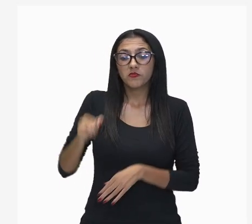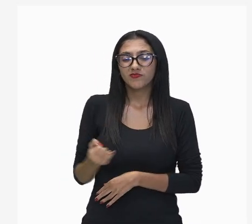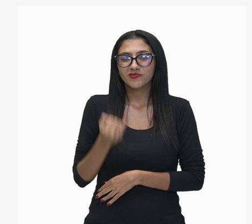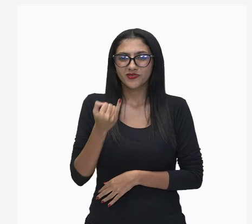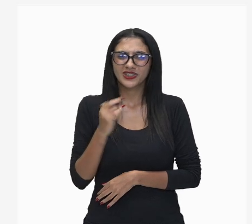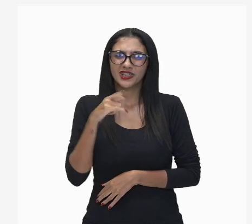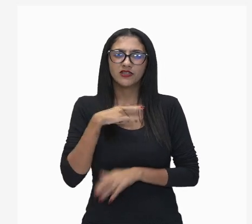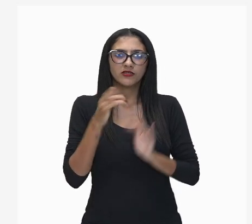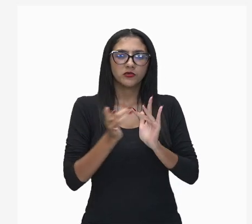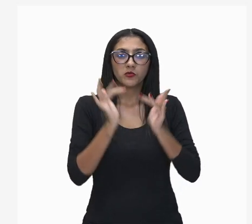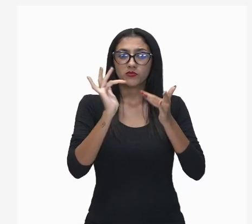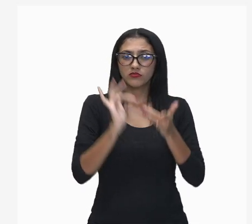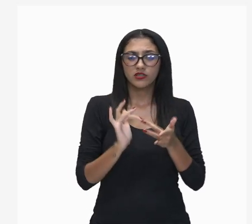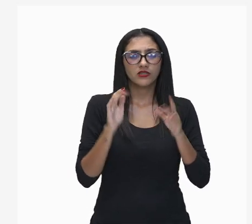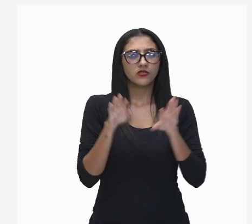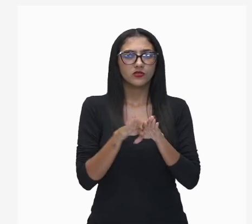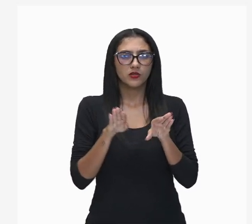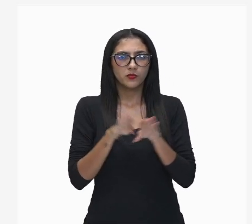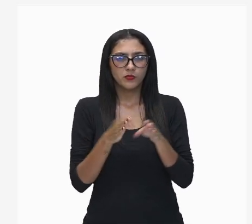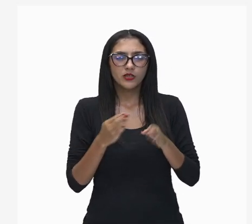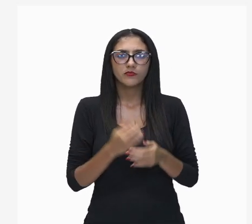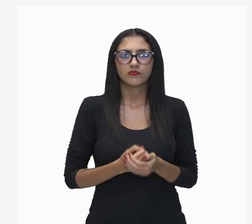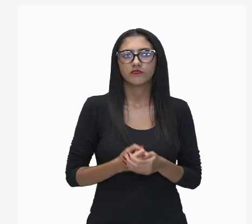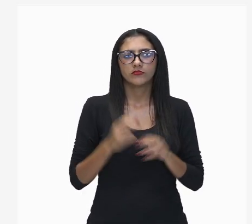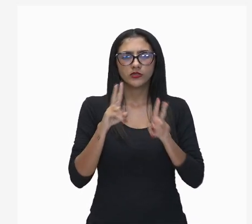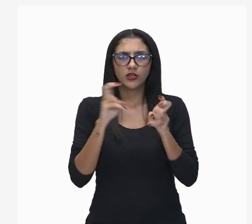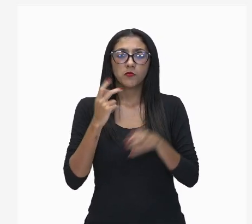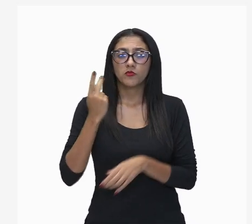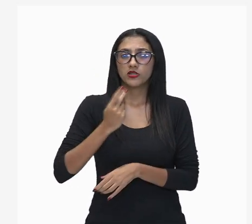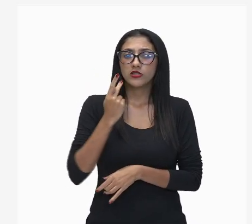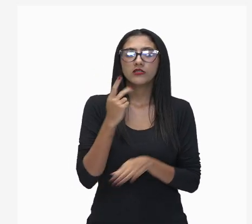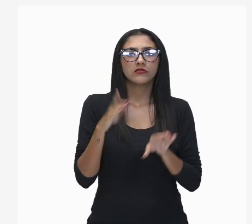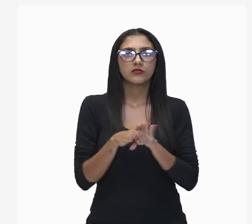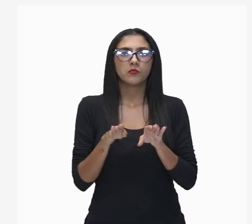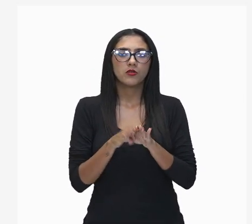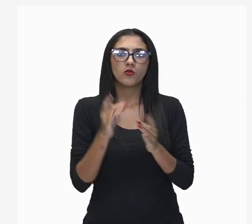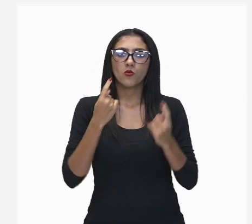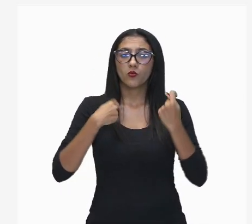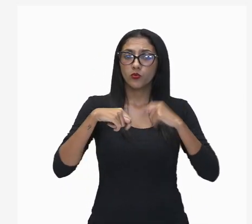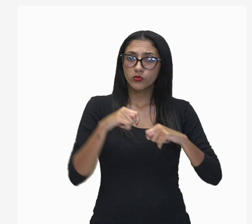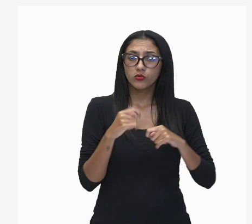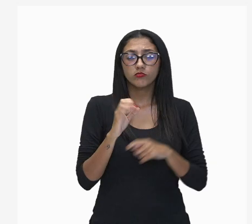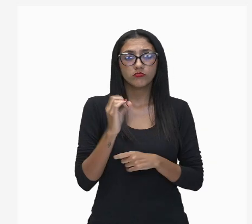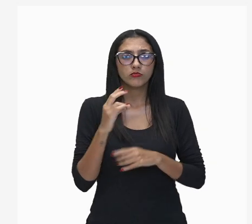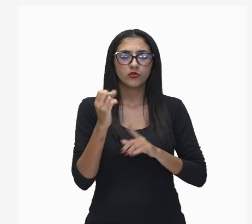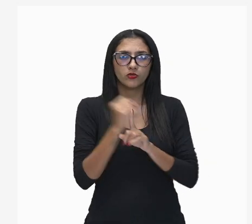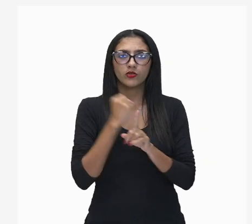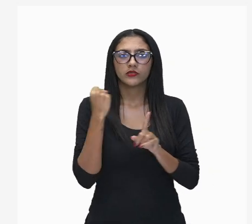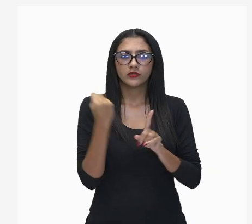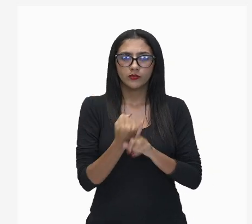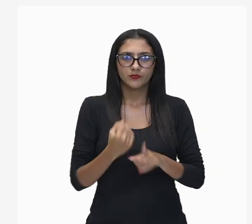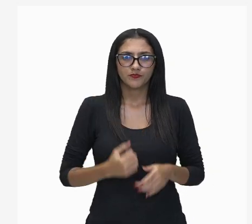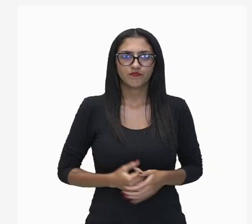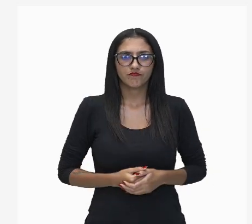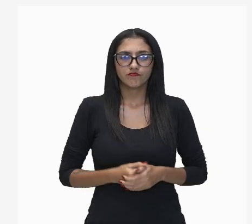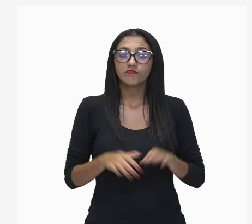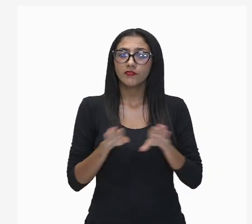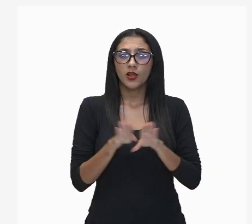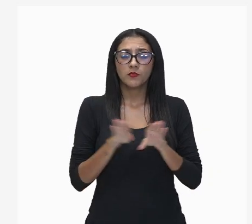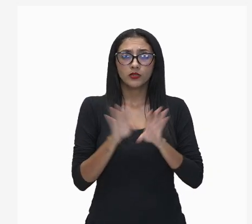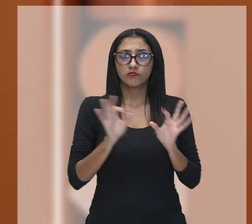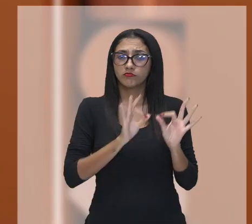contexto ali de insatisfação, tanto política, quanto econômica, quanto social. Vamos abordar durante a aula quais foram